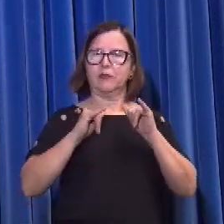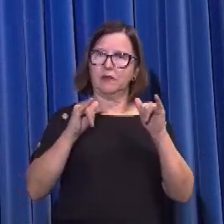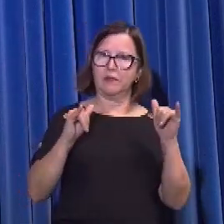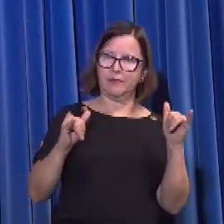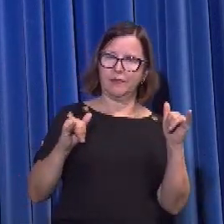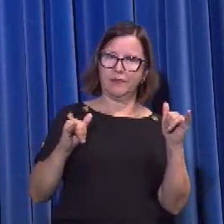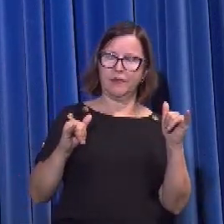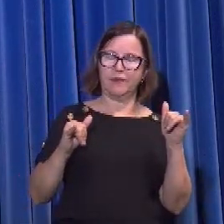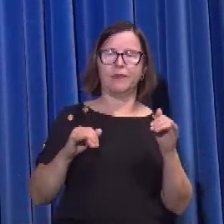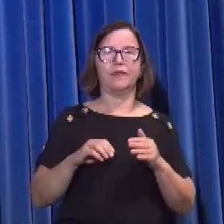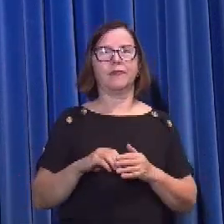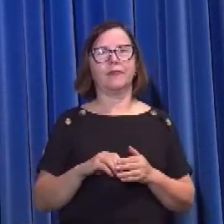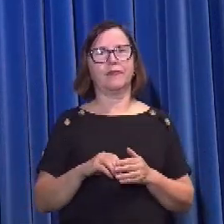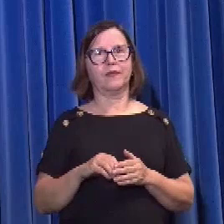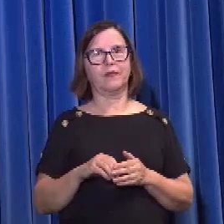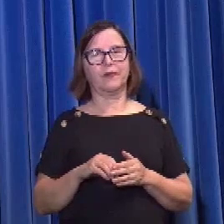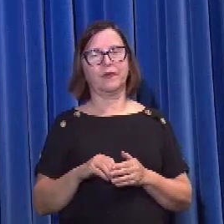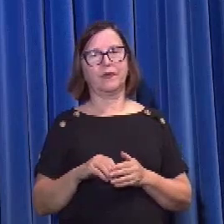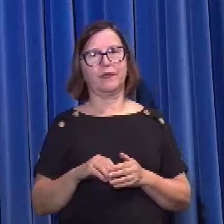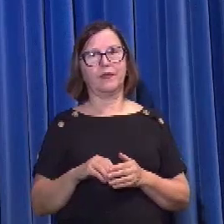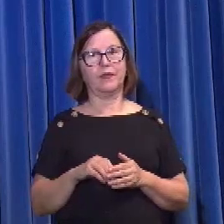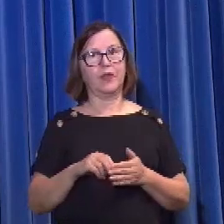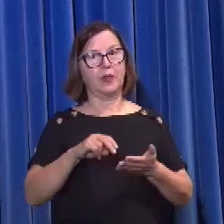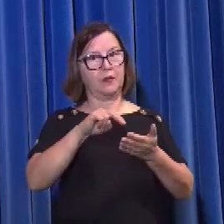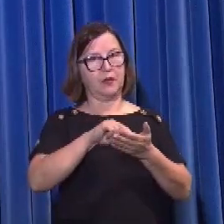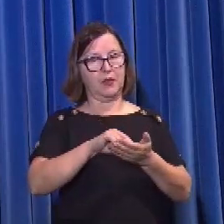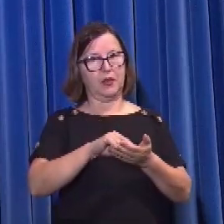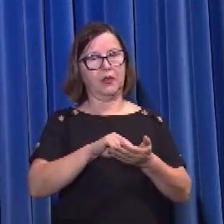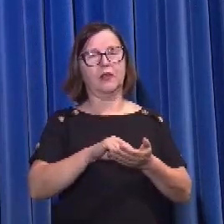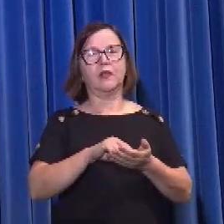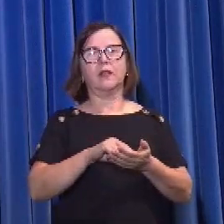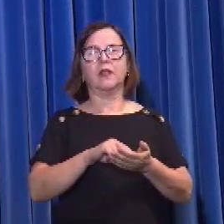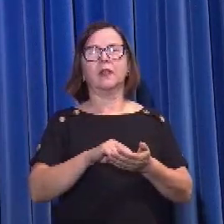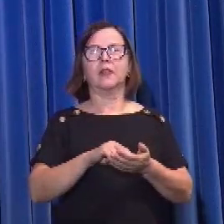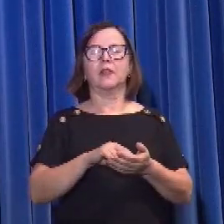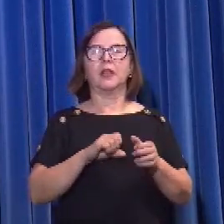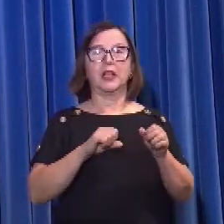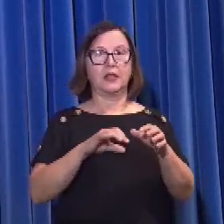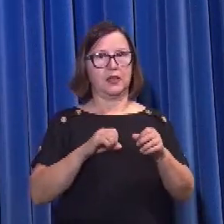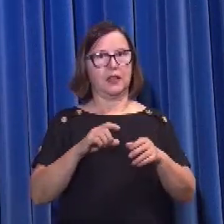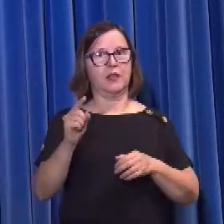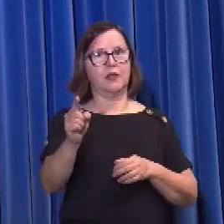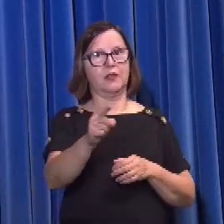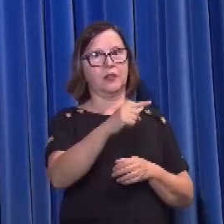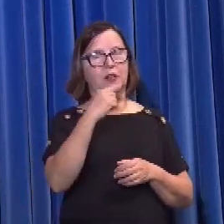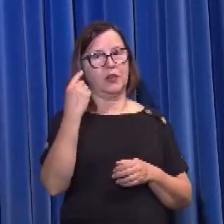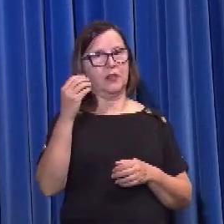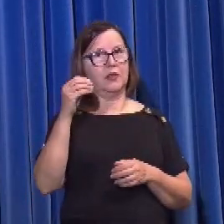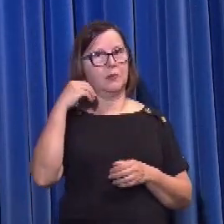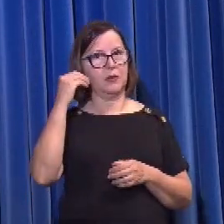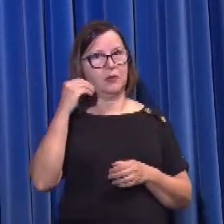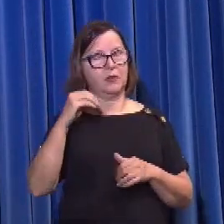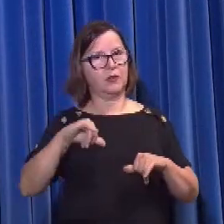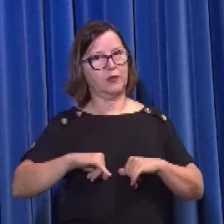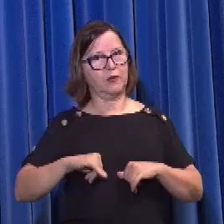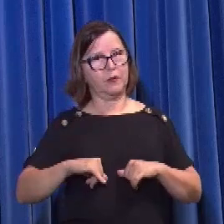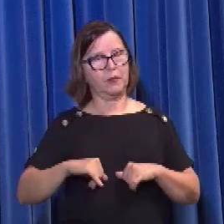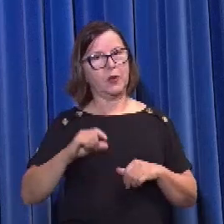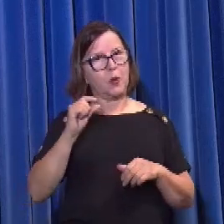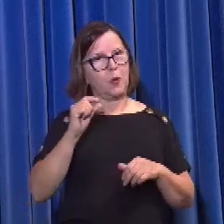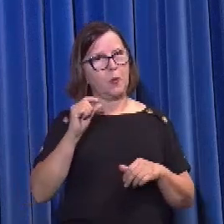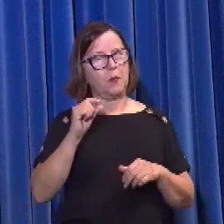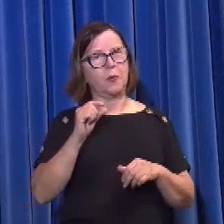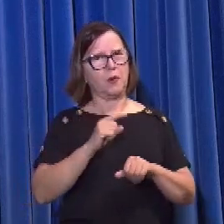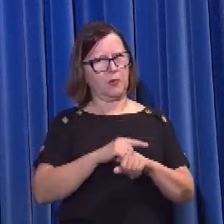Ela ensina que experimentaremos sofrimento, embora por pouco tempo. Vamos ler